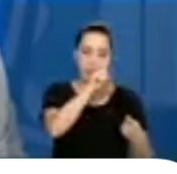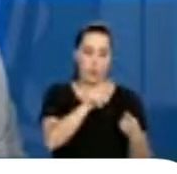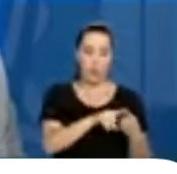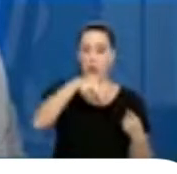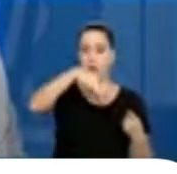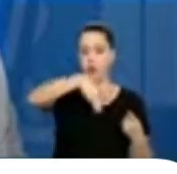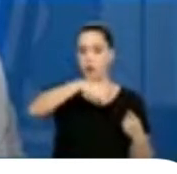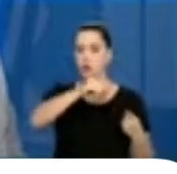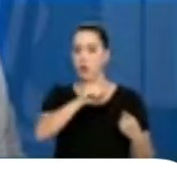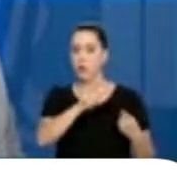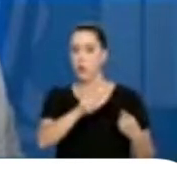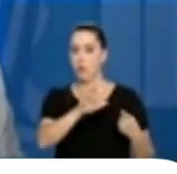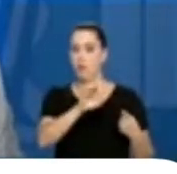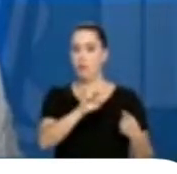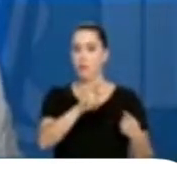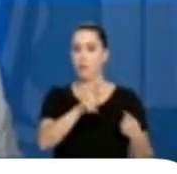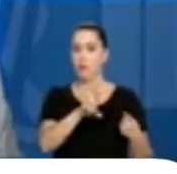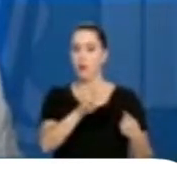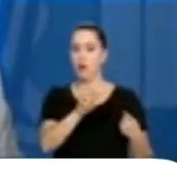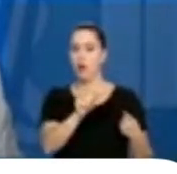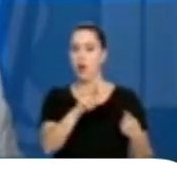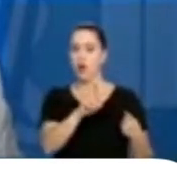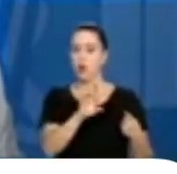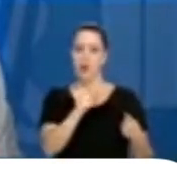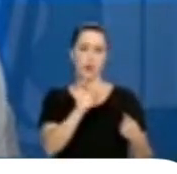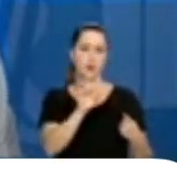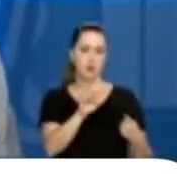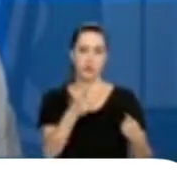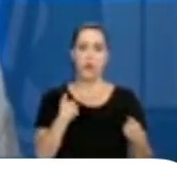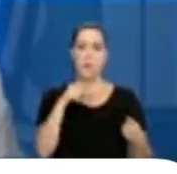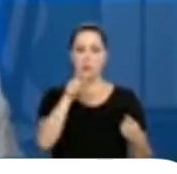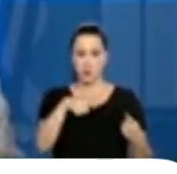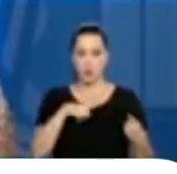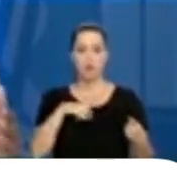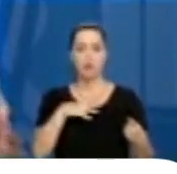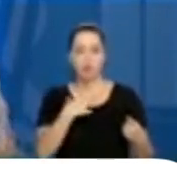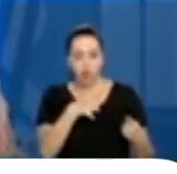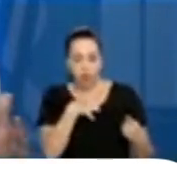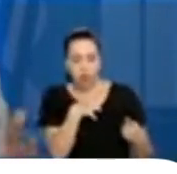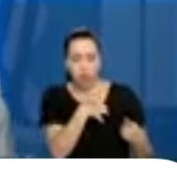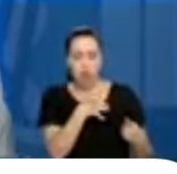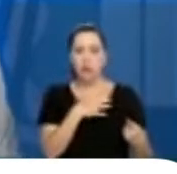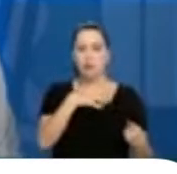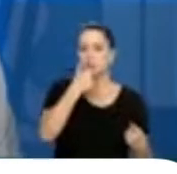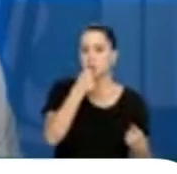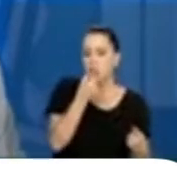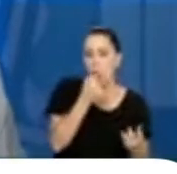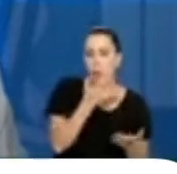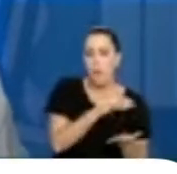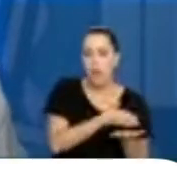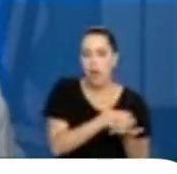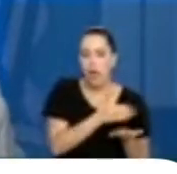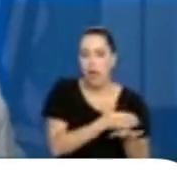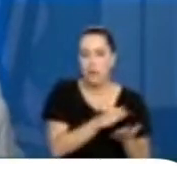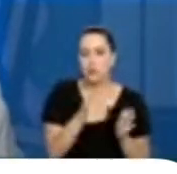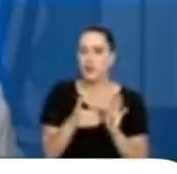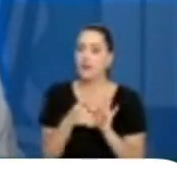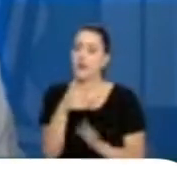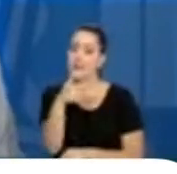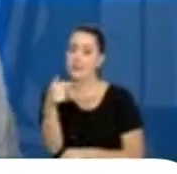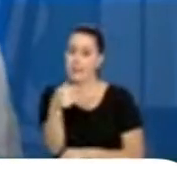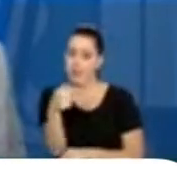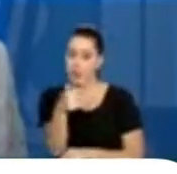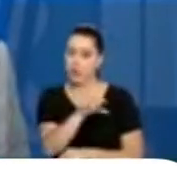molecular, ele é útil apenas para os casos sintomáticos, principalmente entre o início dos sintomas e o 7º